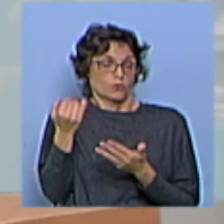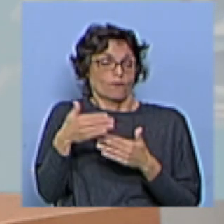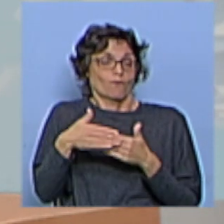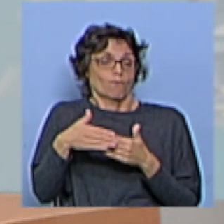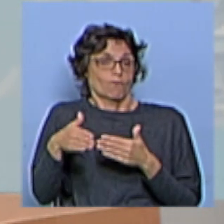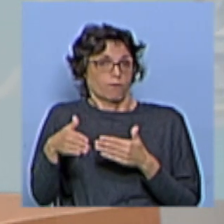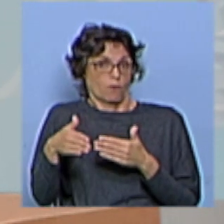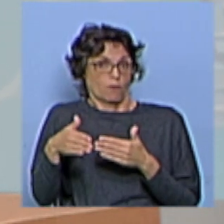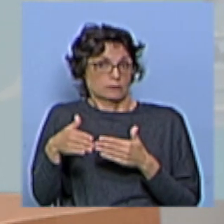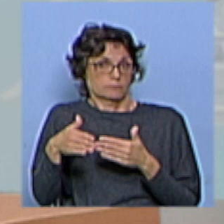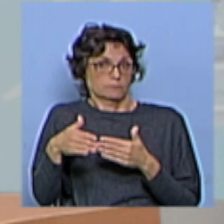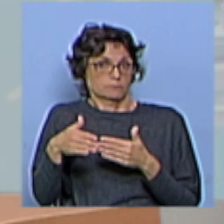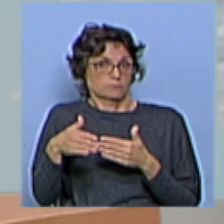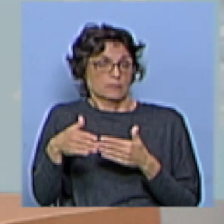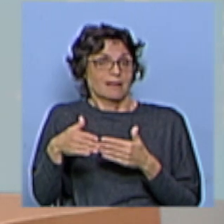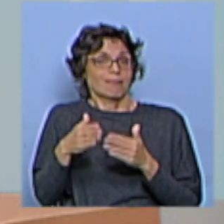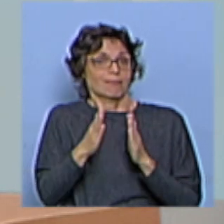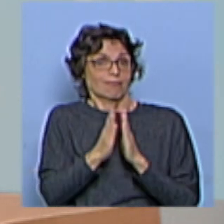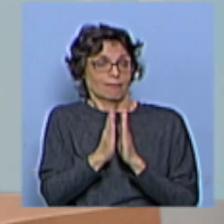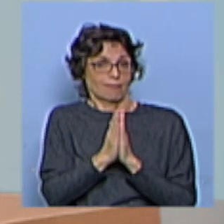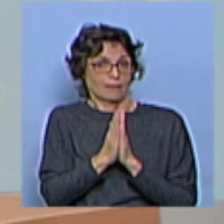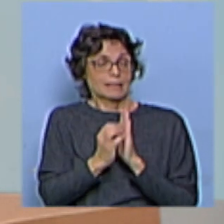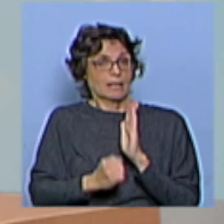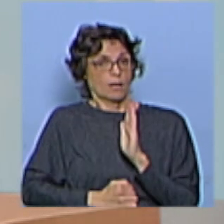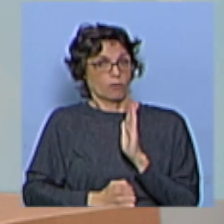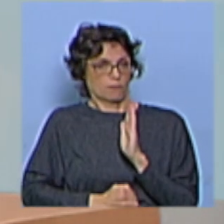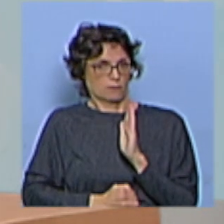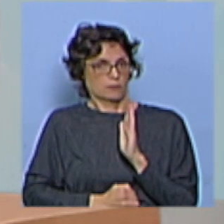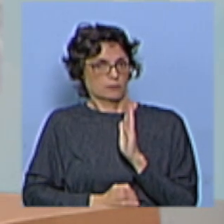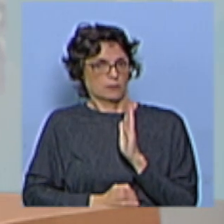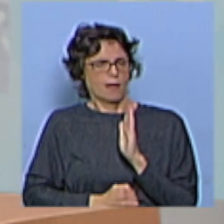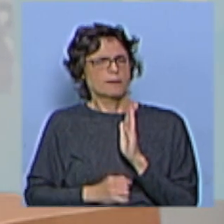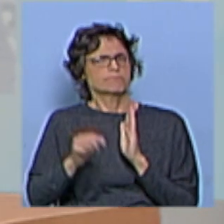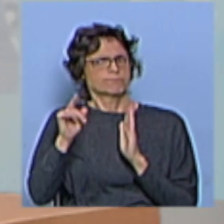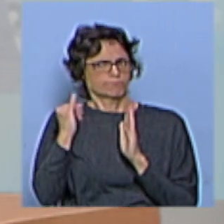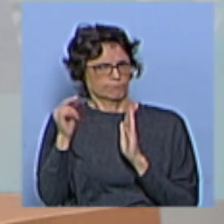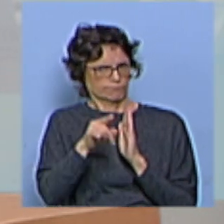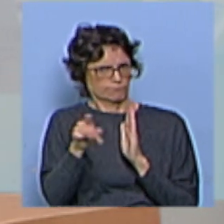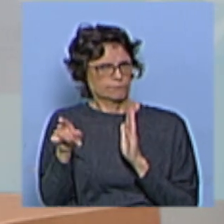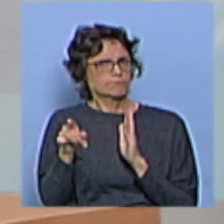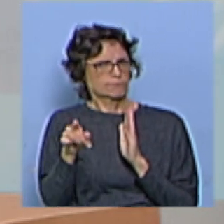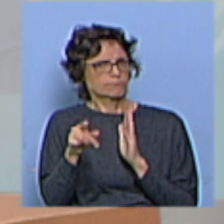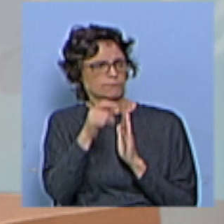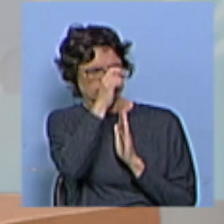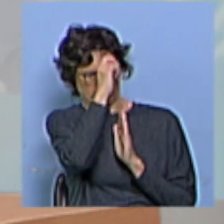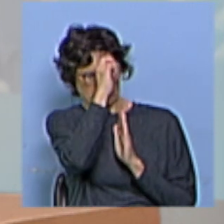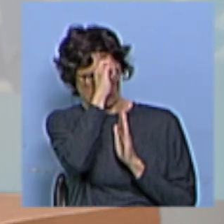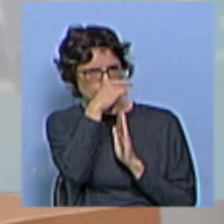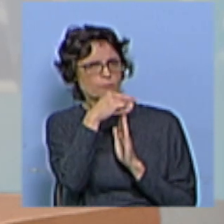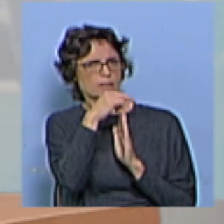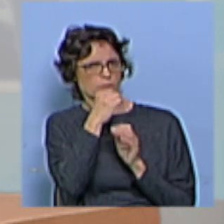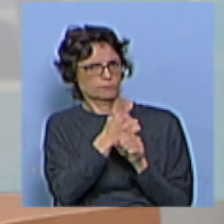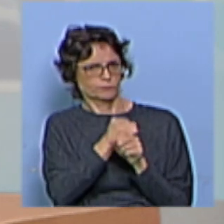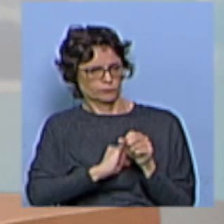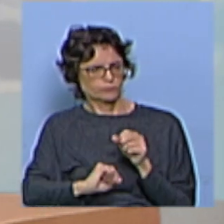da Igreja Católica em Portugal credibilizam e reconhecem de uma forma crescente aquele que é o trabalho, que é